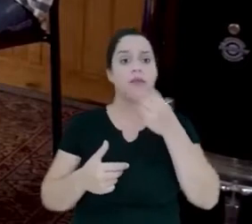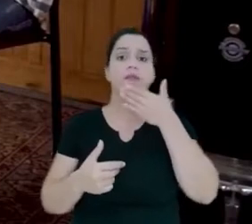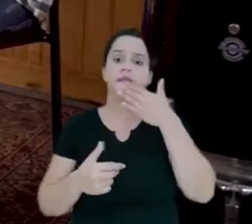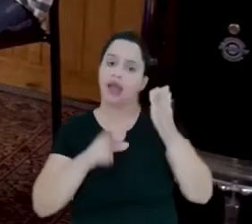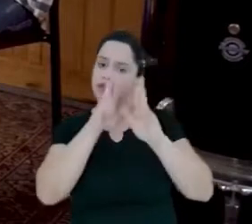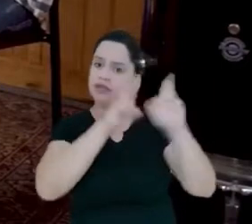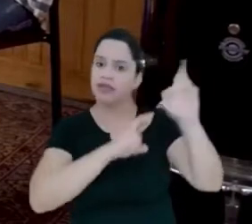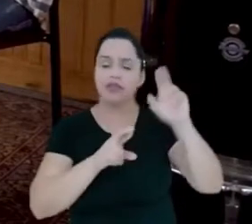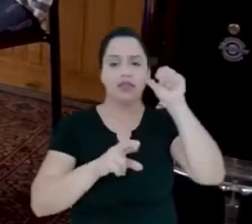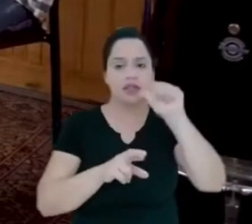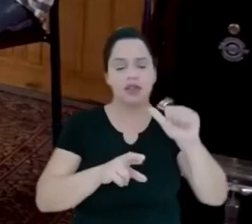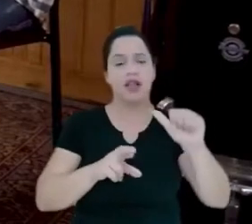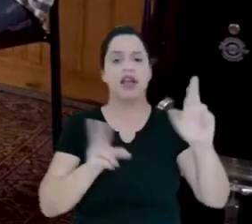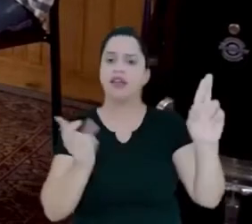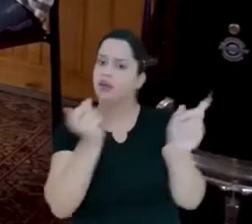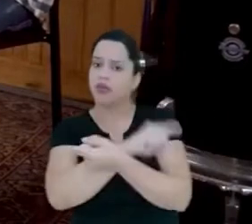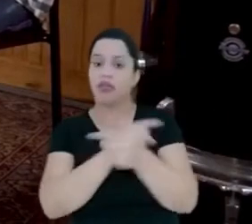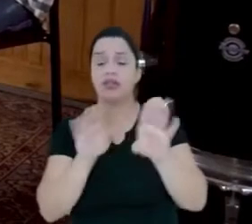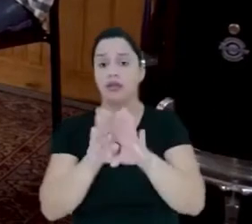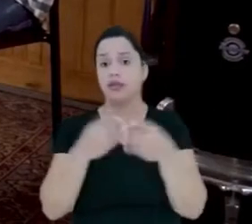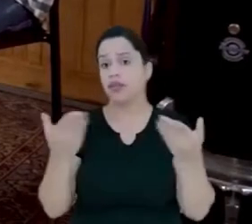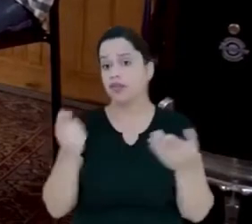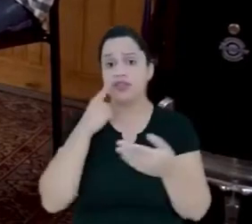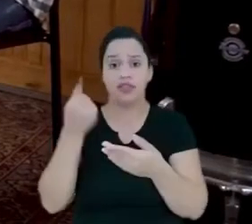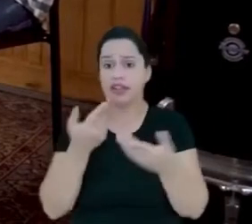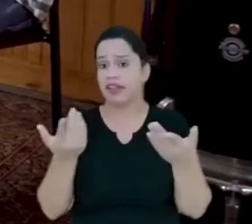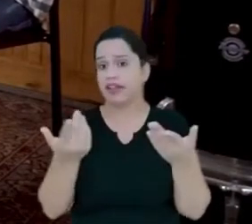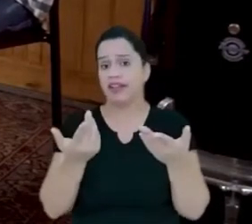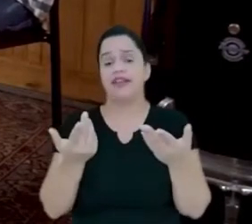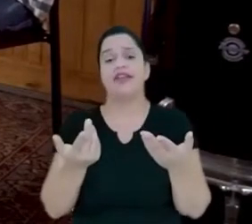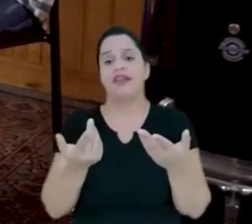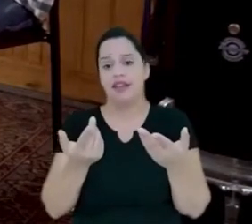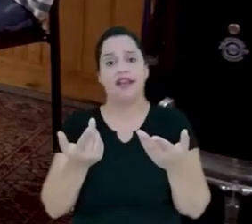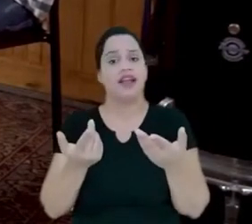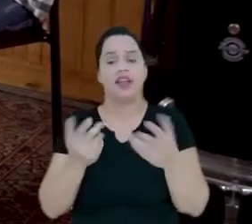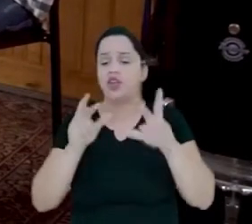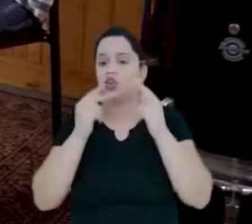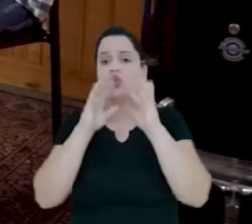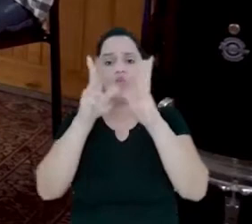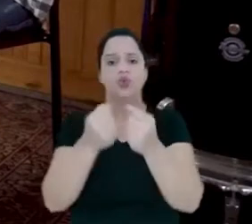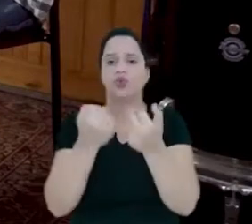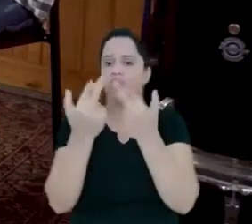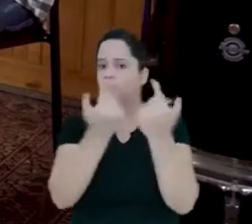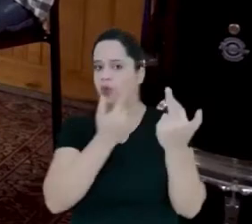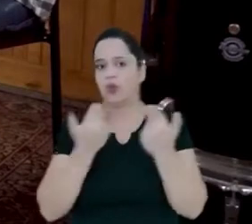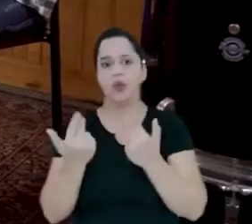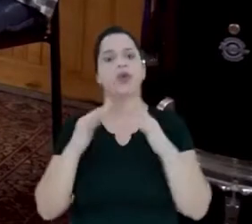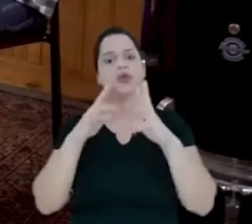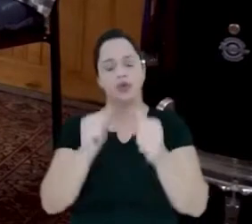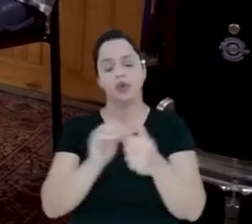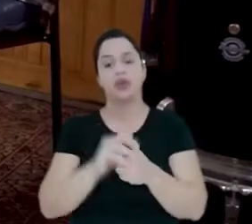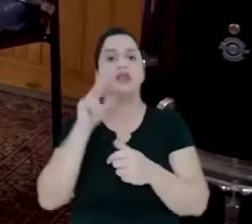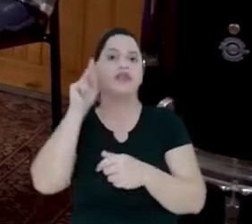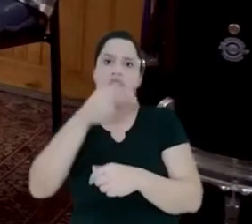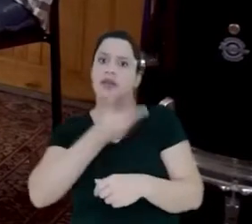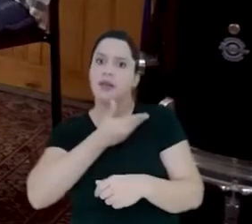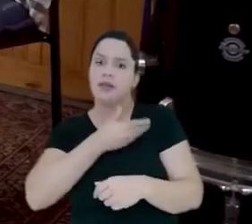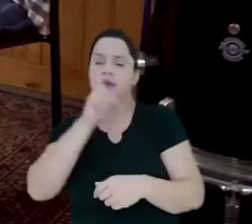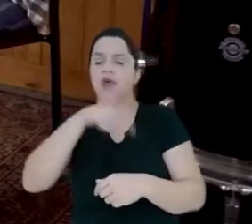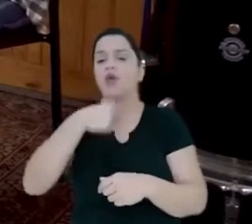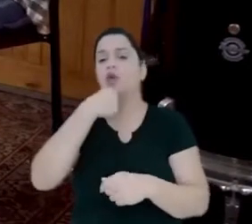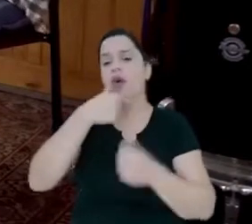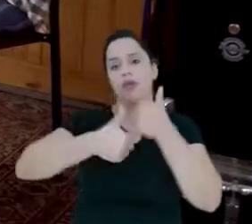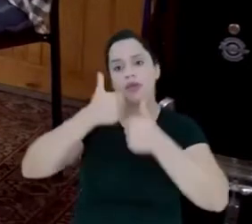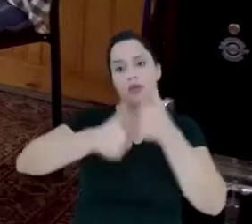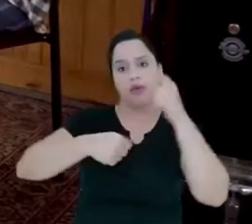esposas, os maridos. Então tá Tá uma tá coisa tudo que eu igual. Não tô entendendo mais. Mas tá é tudo homem, igual. Esse é seu amigo ou é o